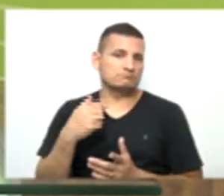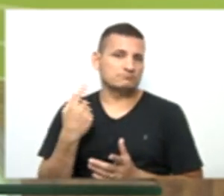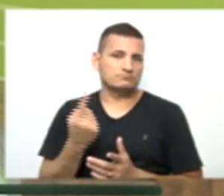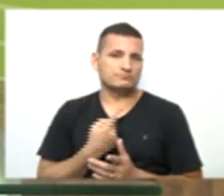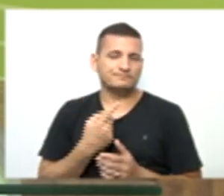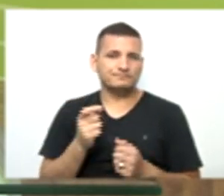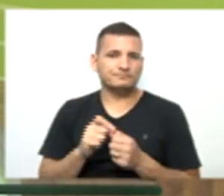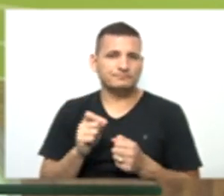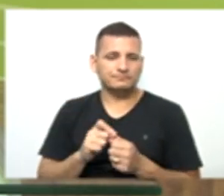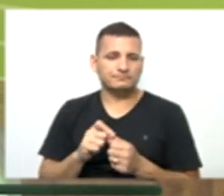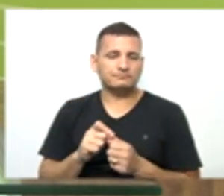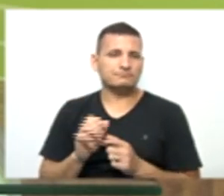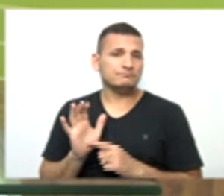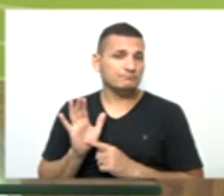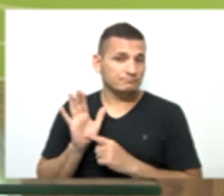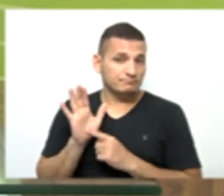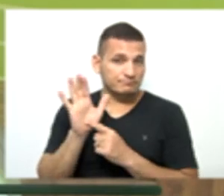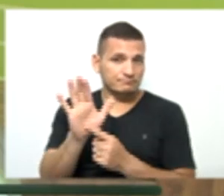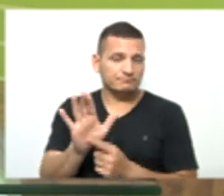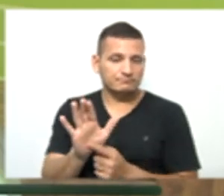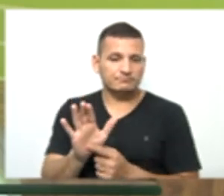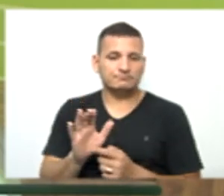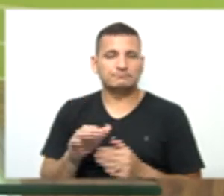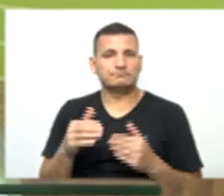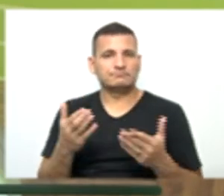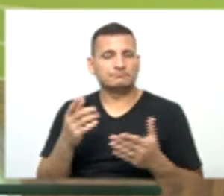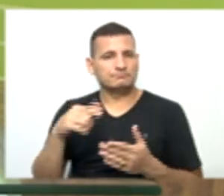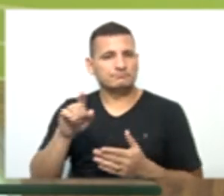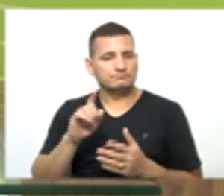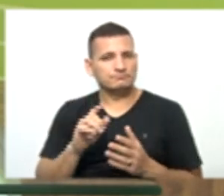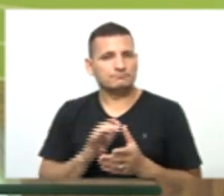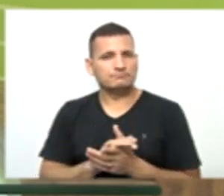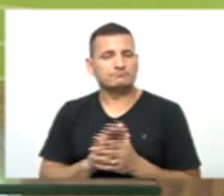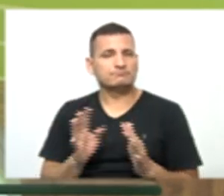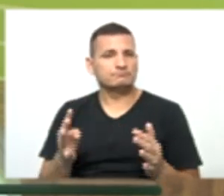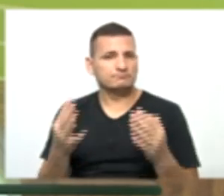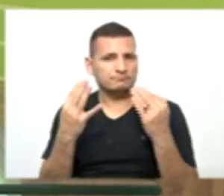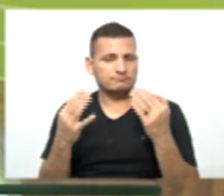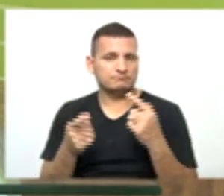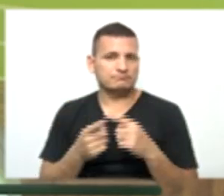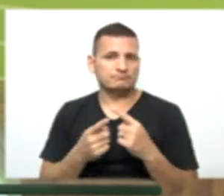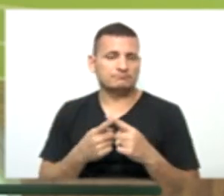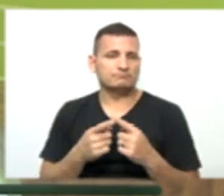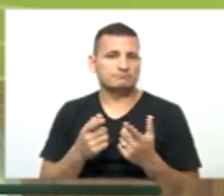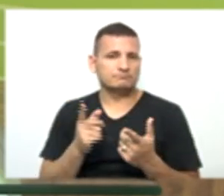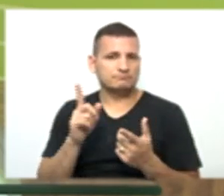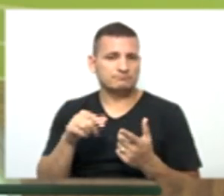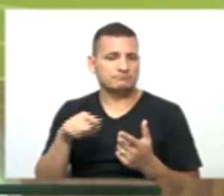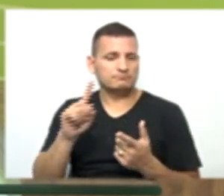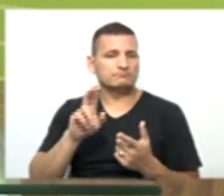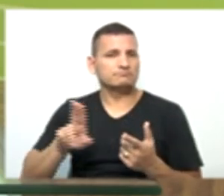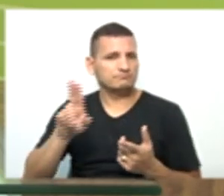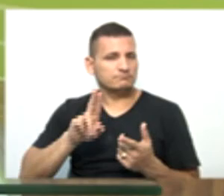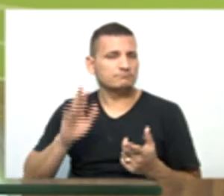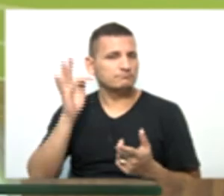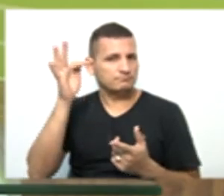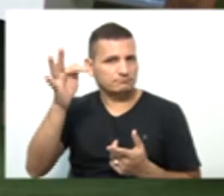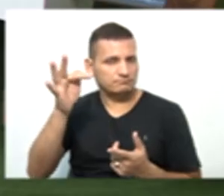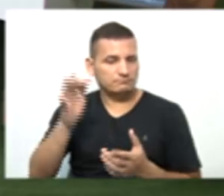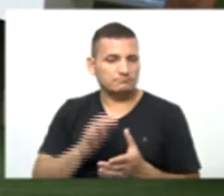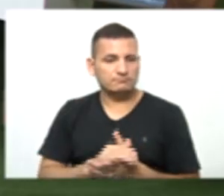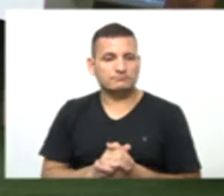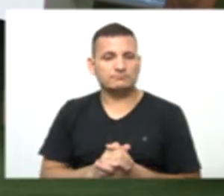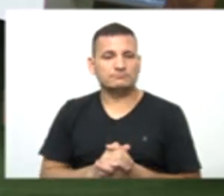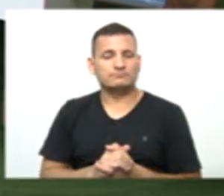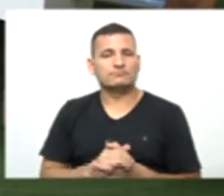fazendo uma grande apresentação. Então, é bom vocês ficarem de olho, porque isso aí é algo que vocês irão utilizar futuramente. É algo também